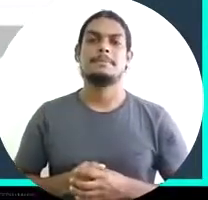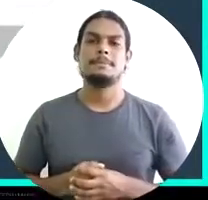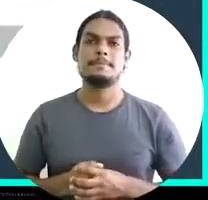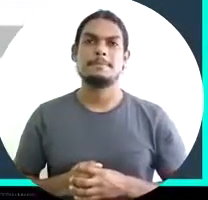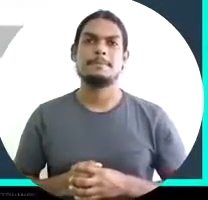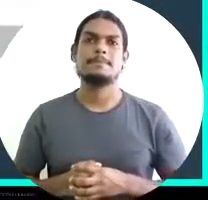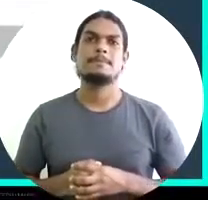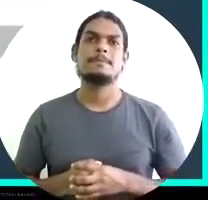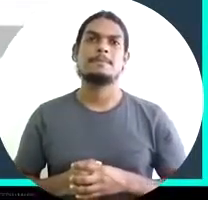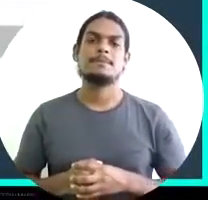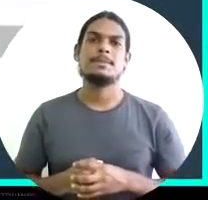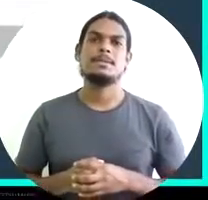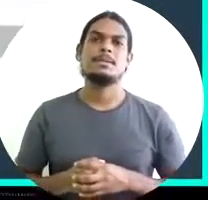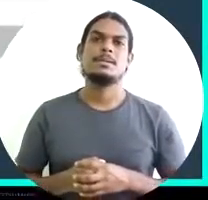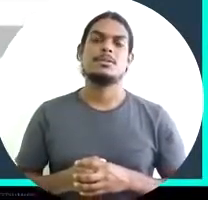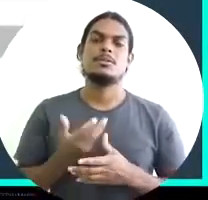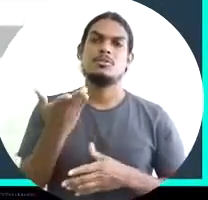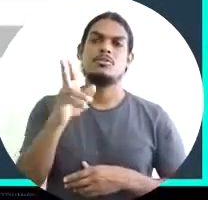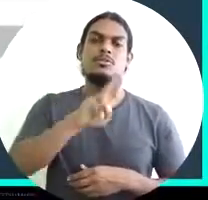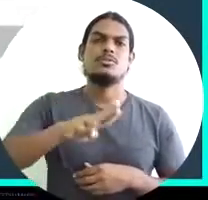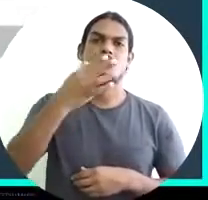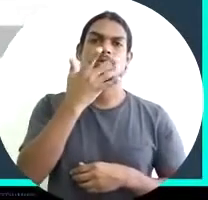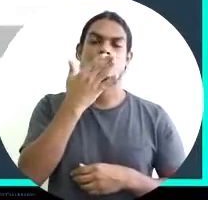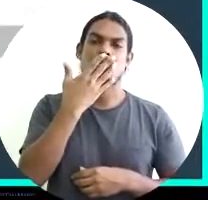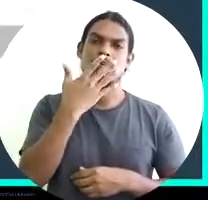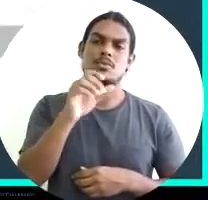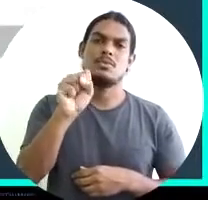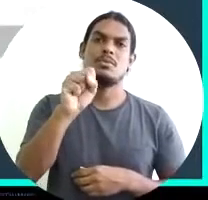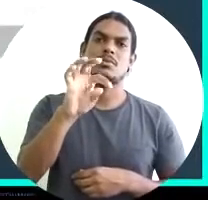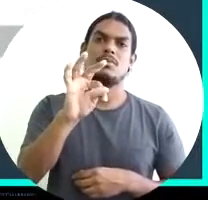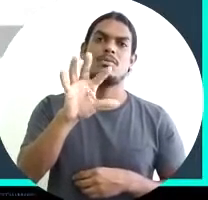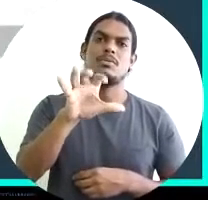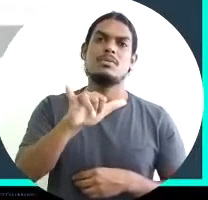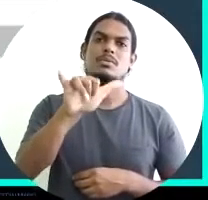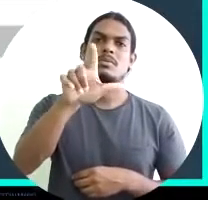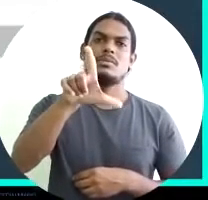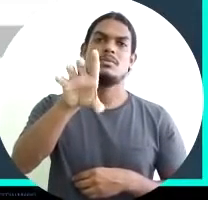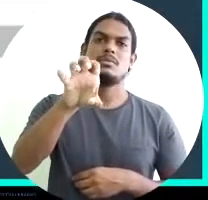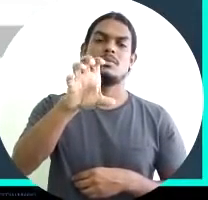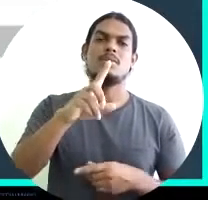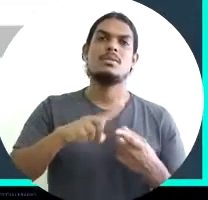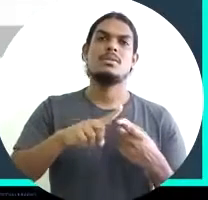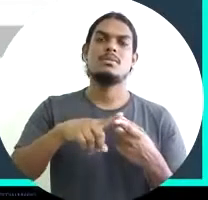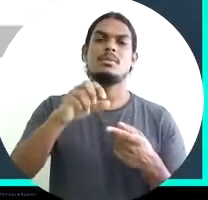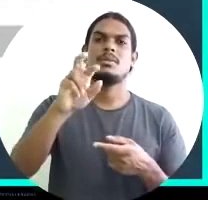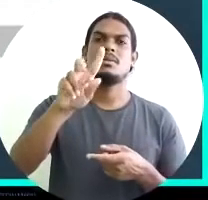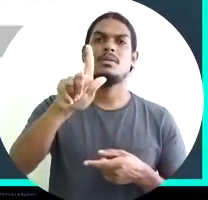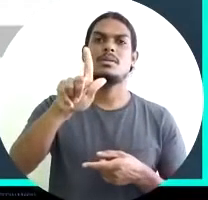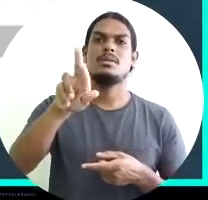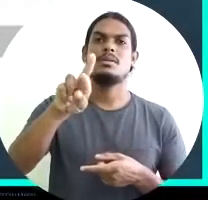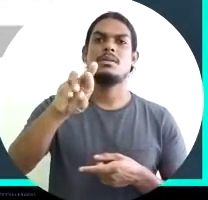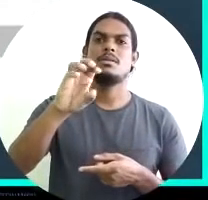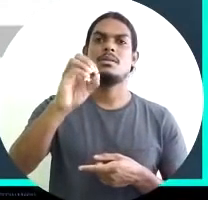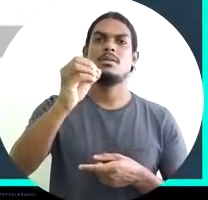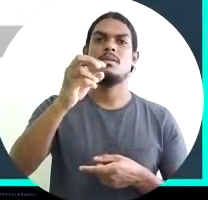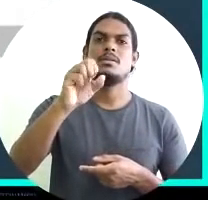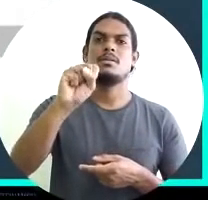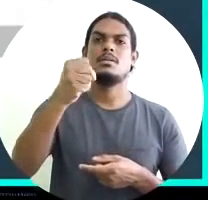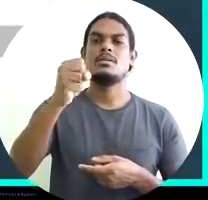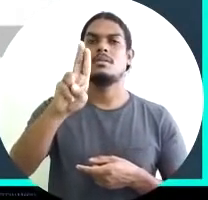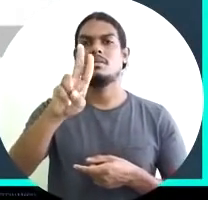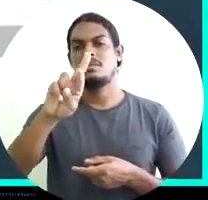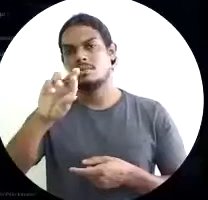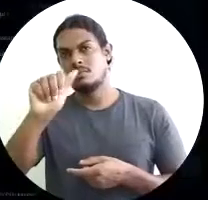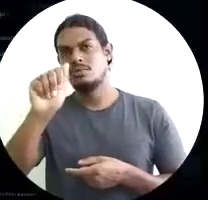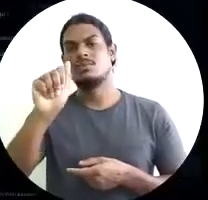as bordas ao mesmo tempo. E aí você coloca a cor, o estilo e a grossura da borda, certo? Então, como